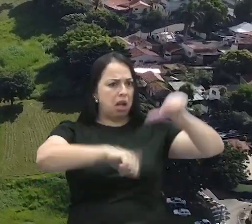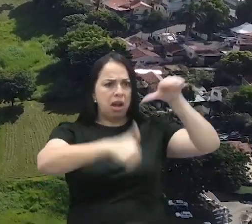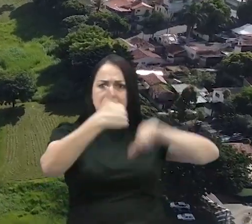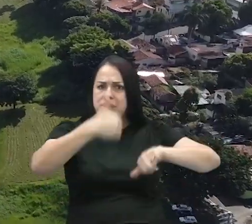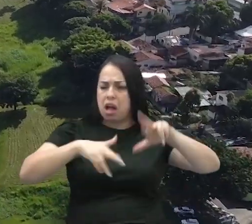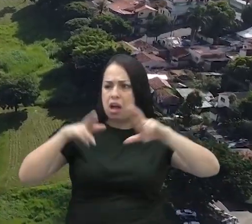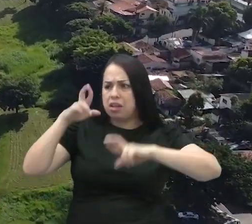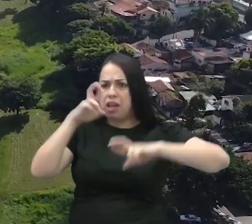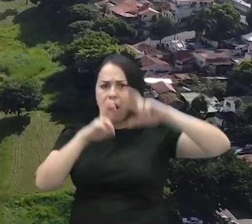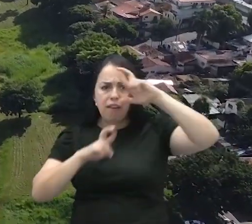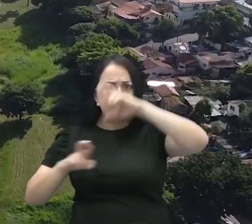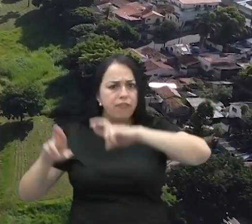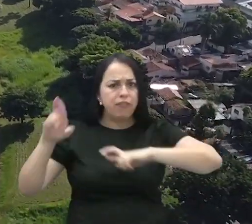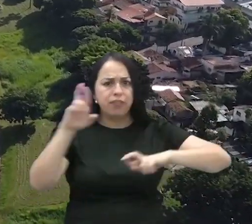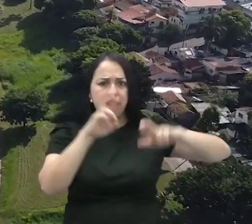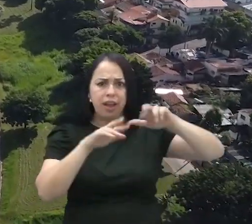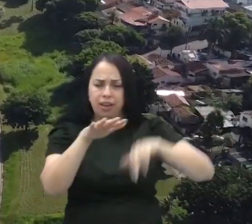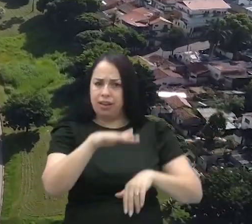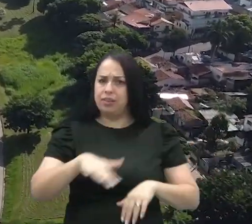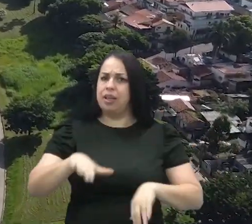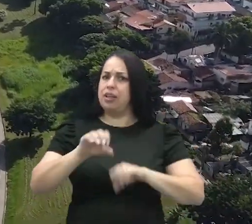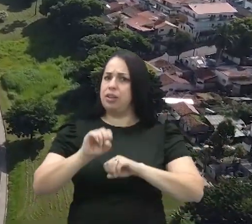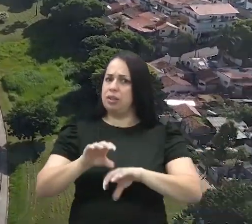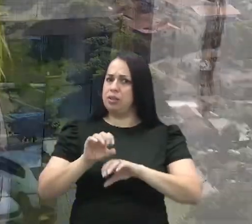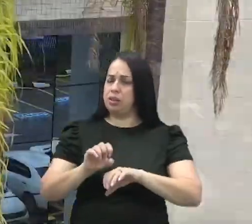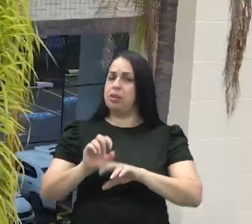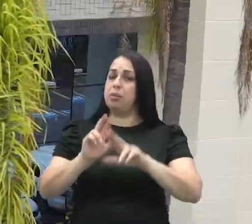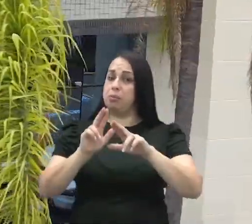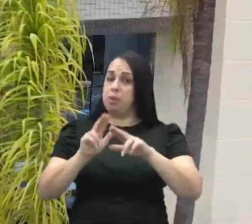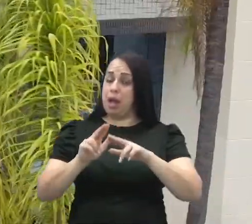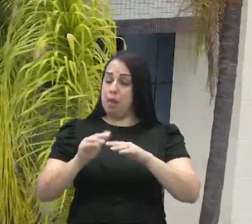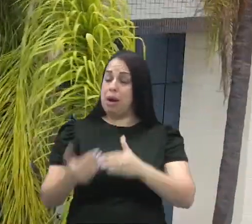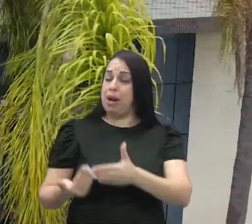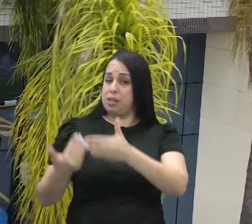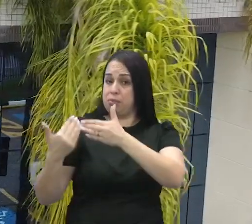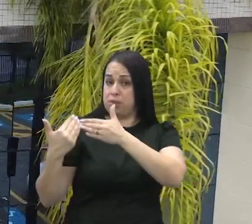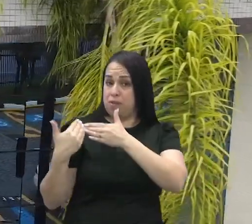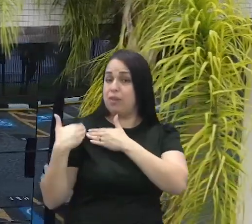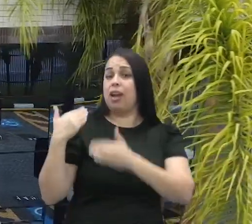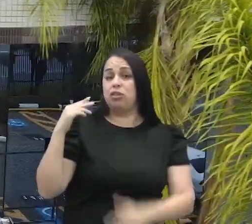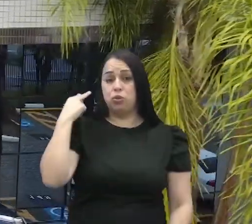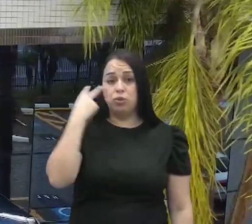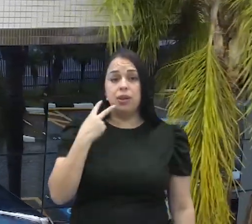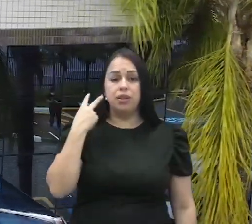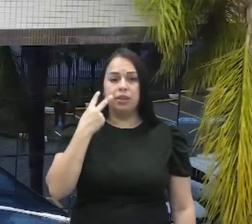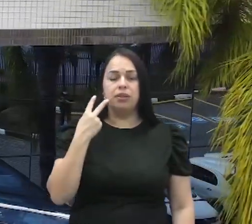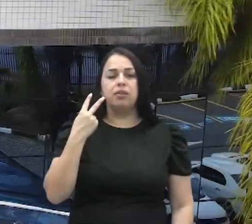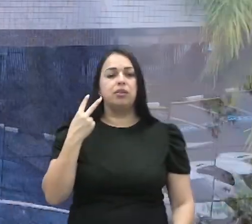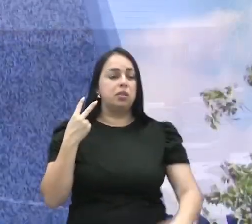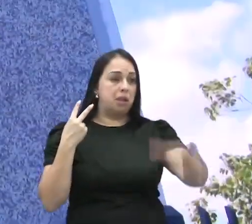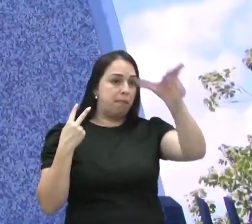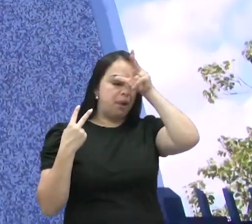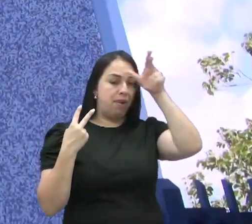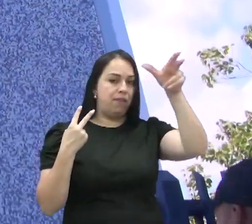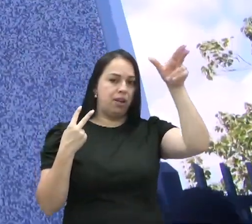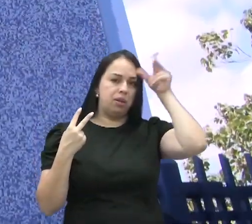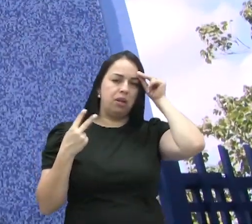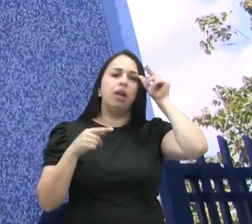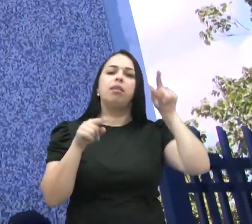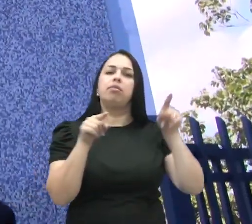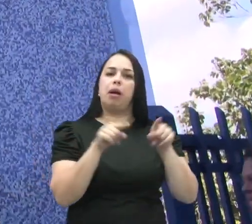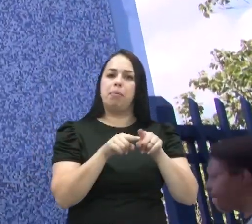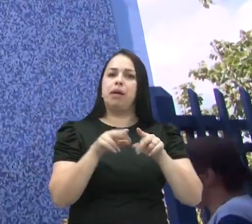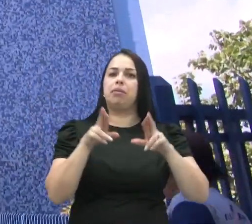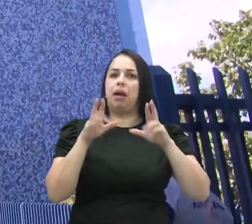Analisar e fiscalizar todas as iniciativas da educação é uma das atribuições da Câmara Municipal, e o